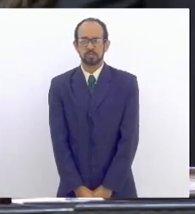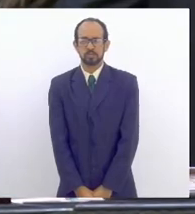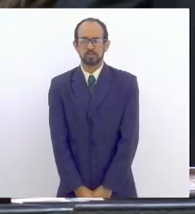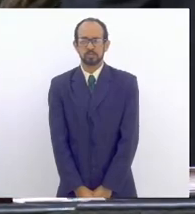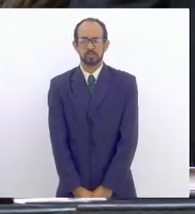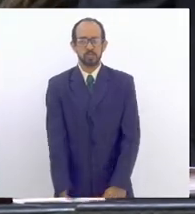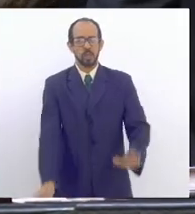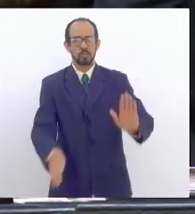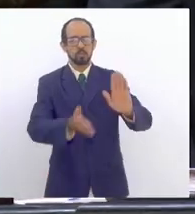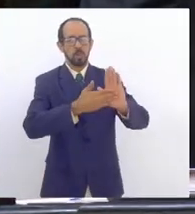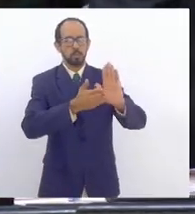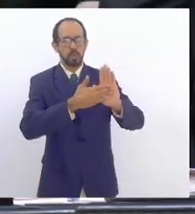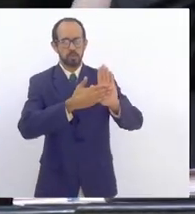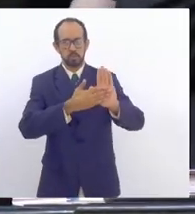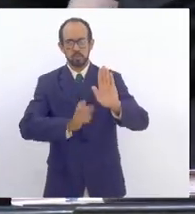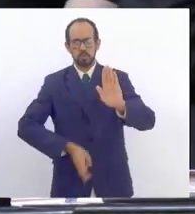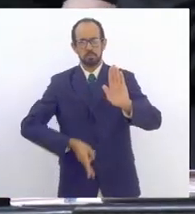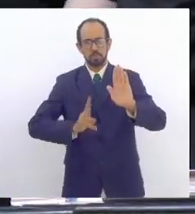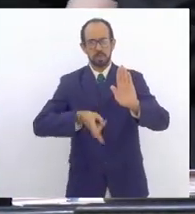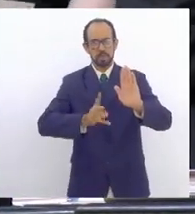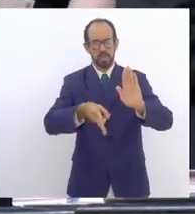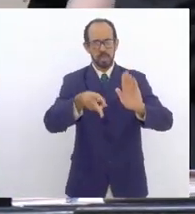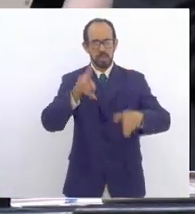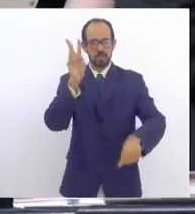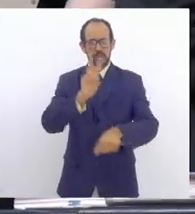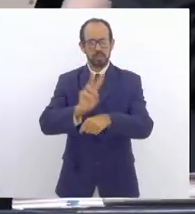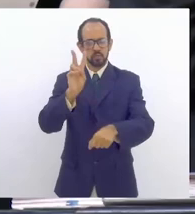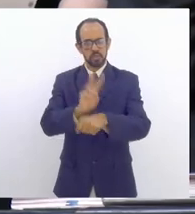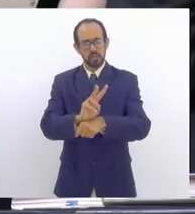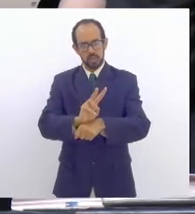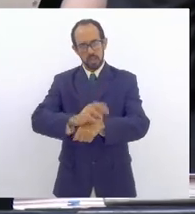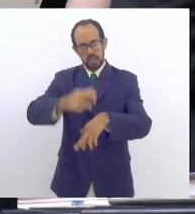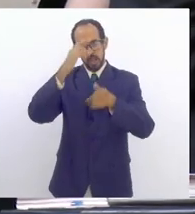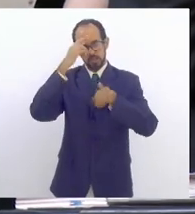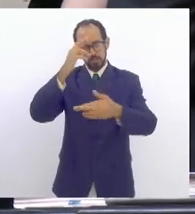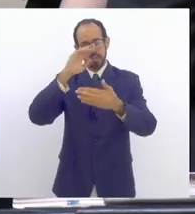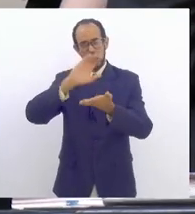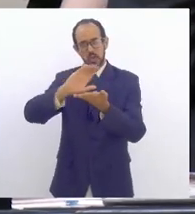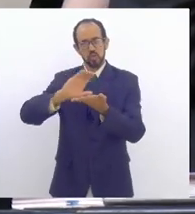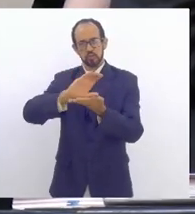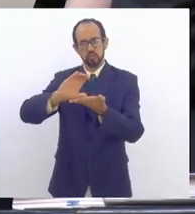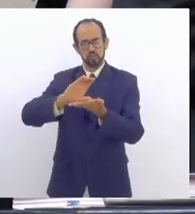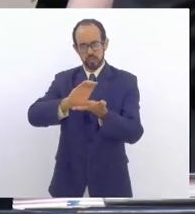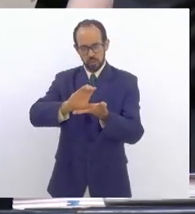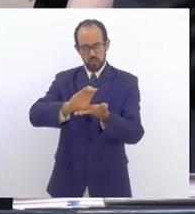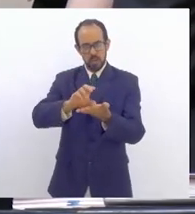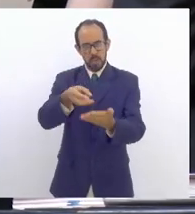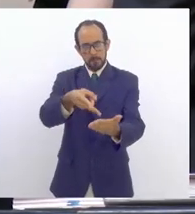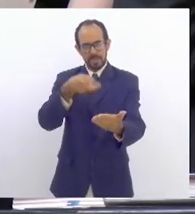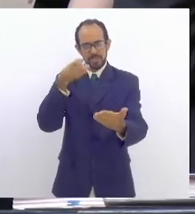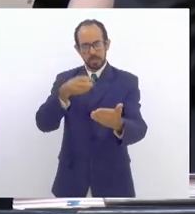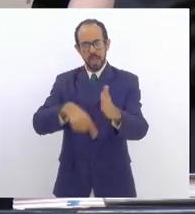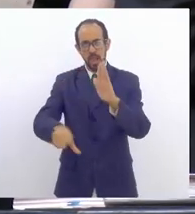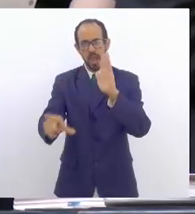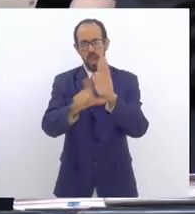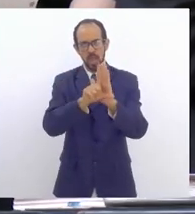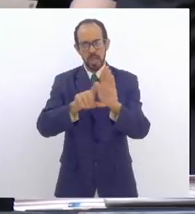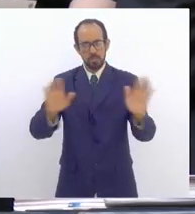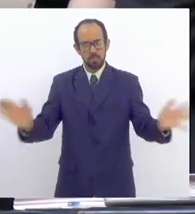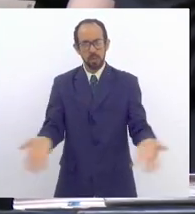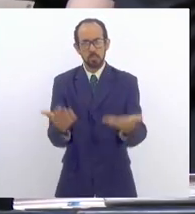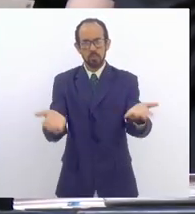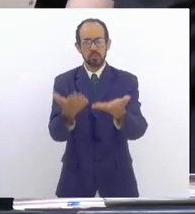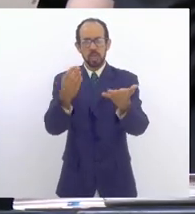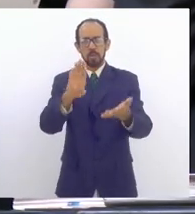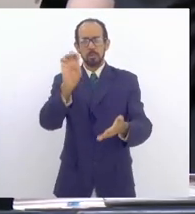Prometo manter, defender e cumprir a Constituição, observar a lei e promover o bem geral